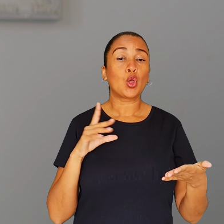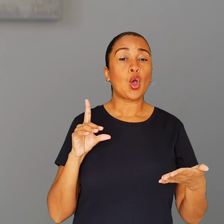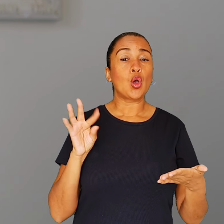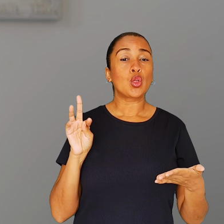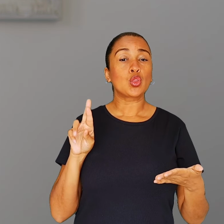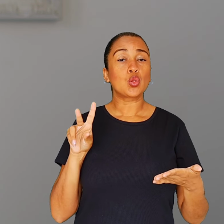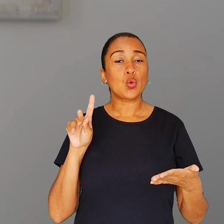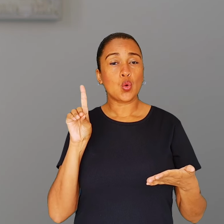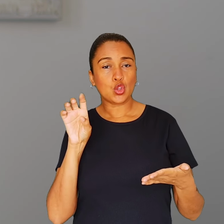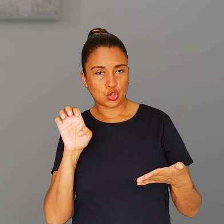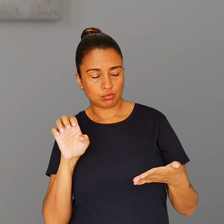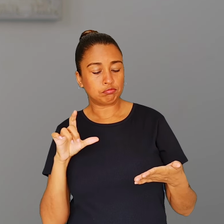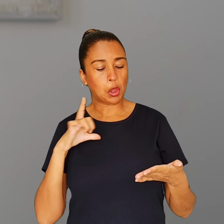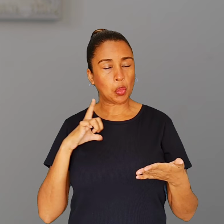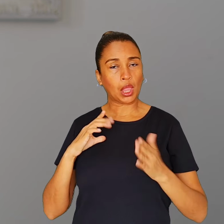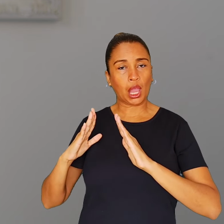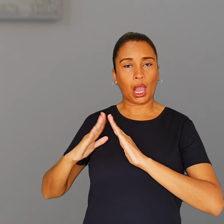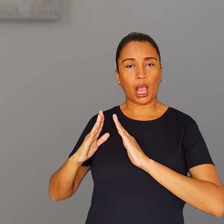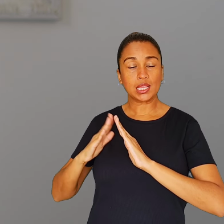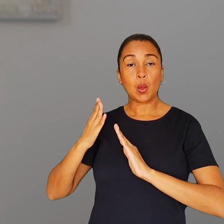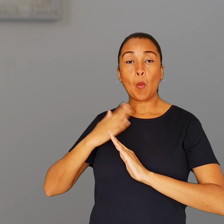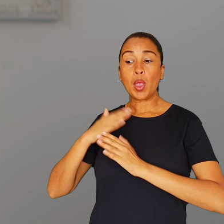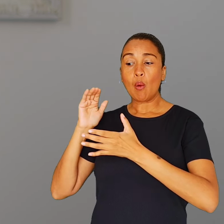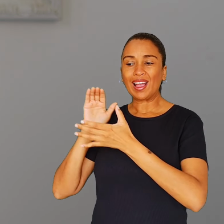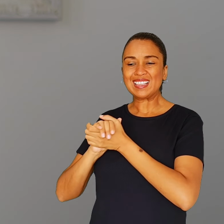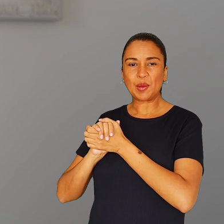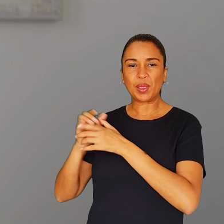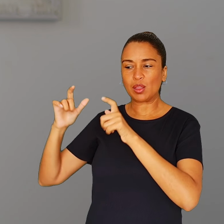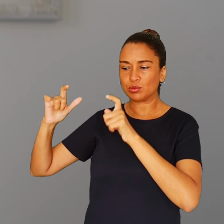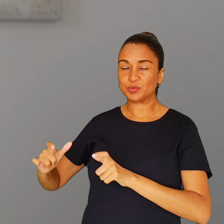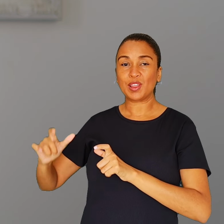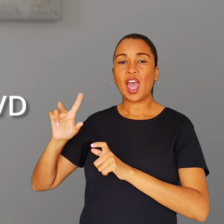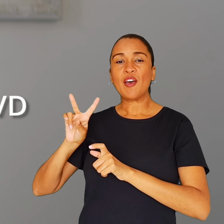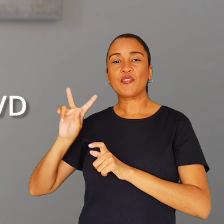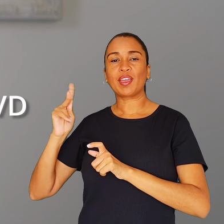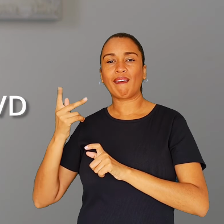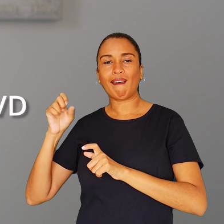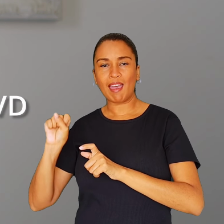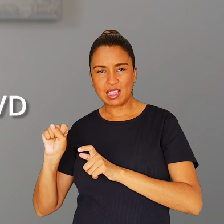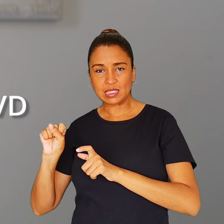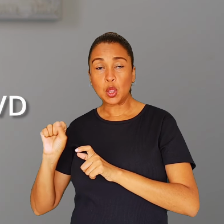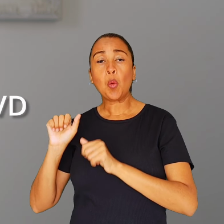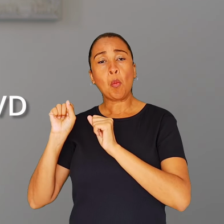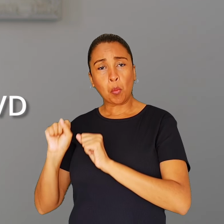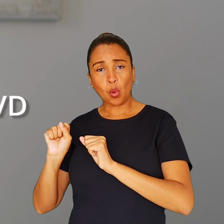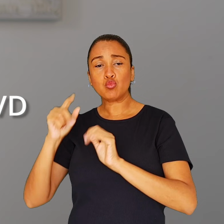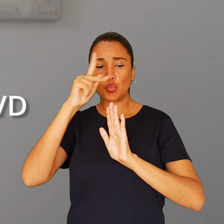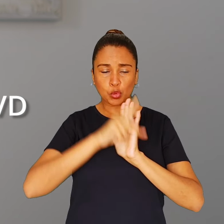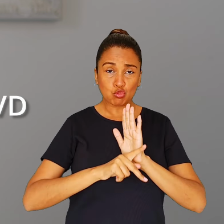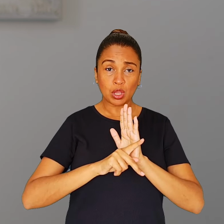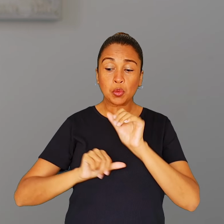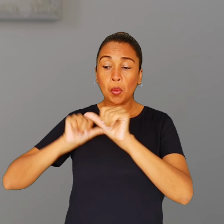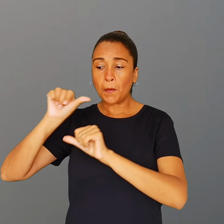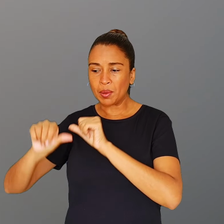Trude, eu tenho em casa uma fita do meu casamento, uma VHS velha. Posso também mandar projeto para passar